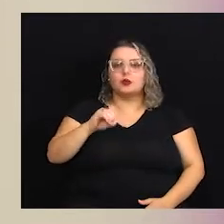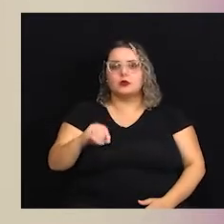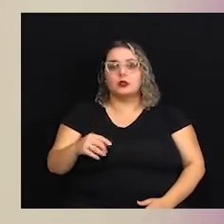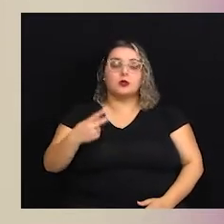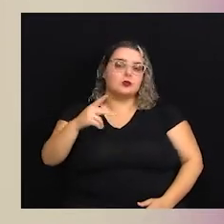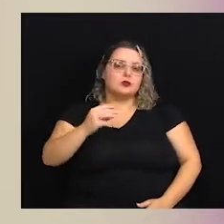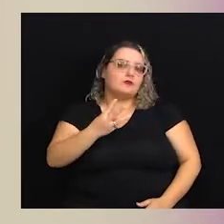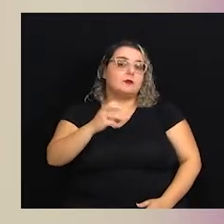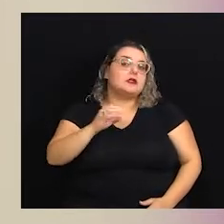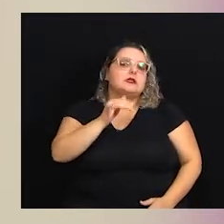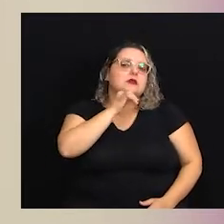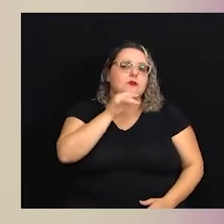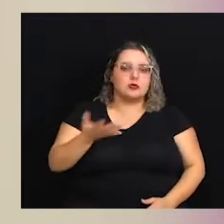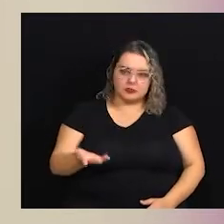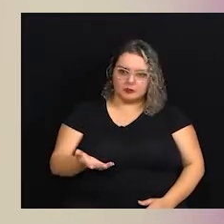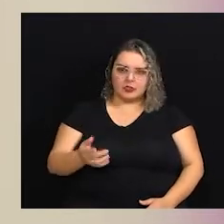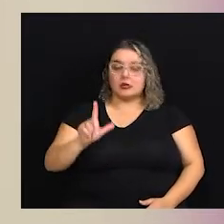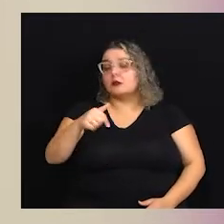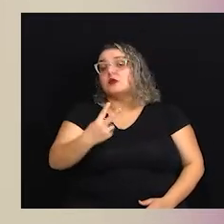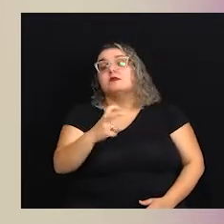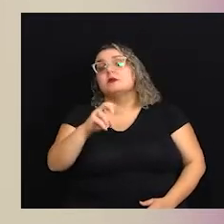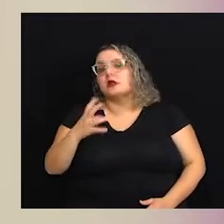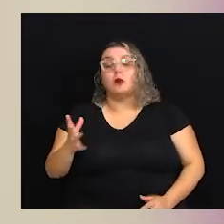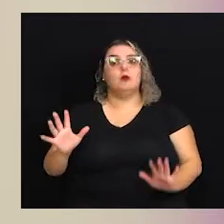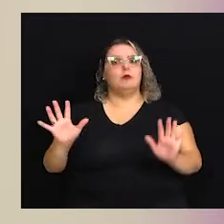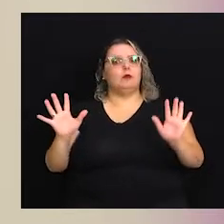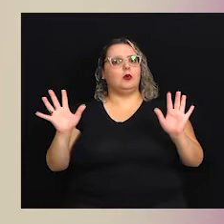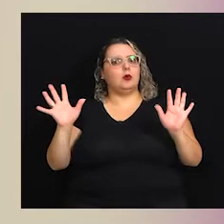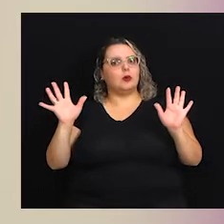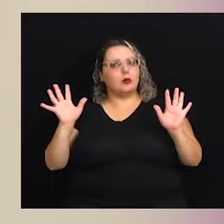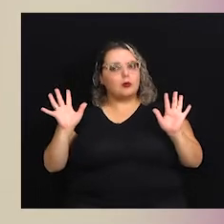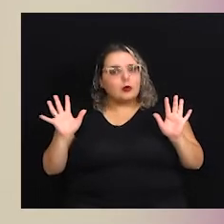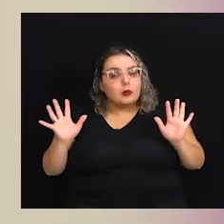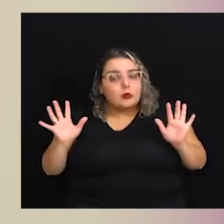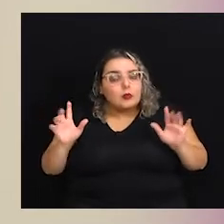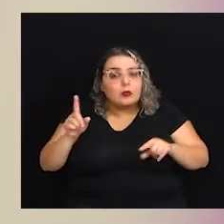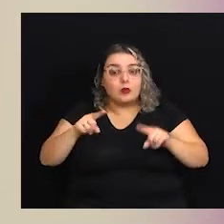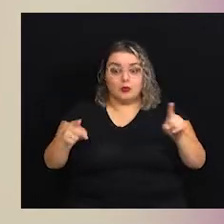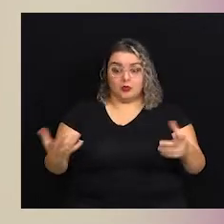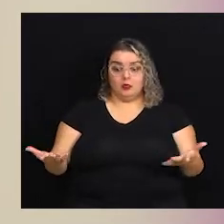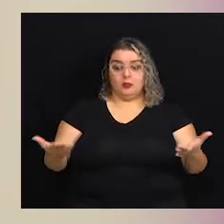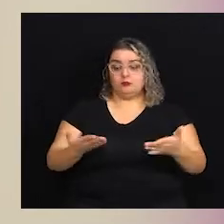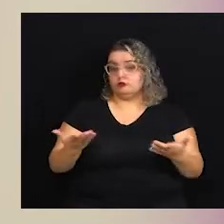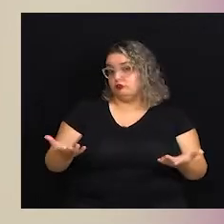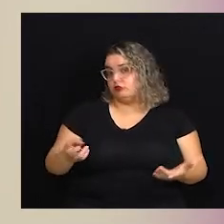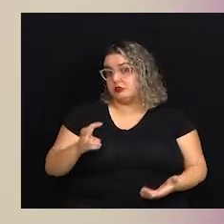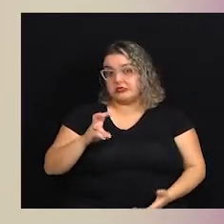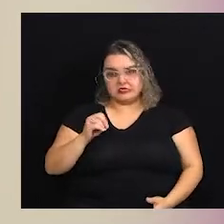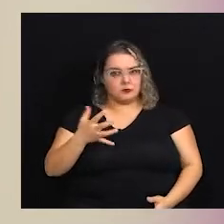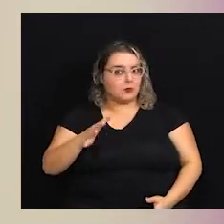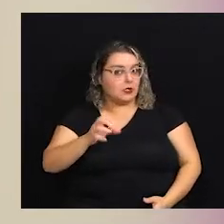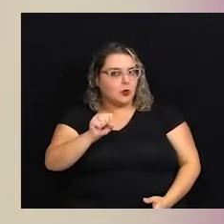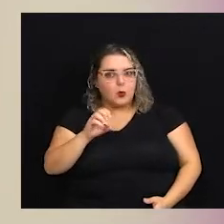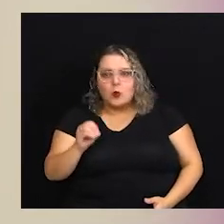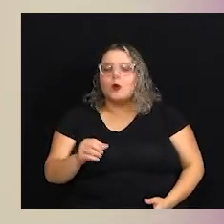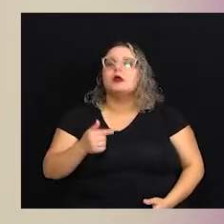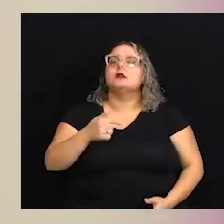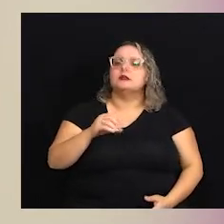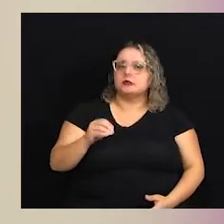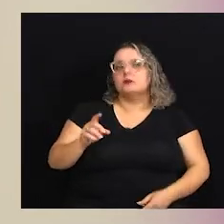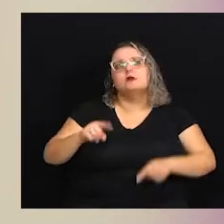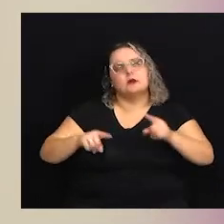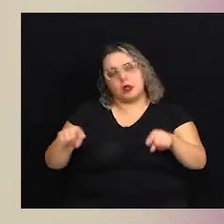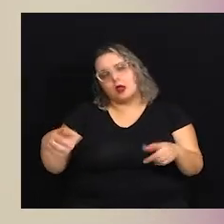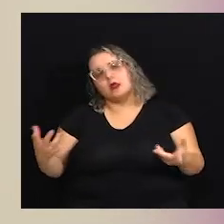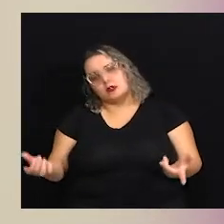o seu vai para 30, depois ele vai para 50. Opa! Quando nós dosamos hoje, geralmente é 50, 80, 70,